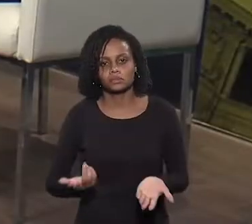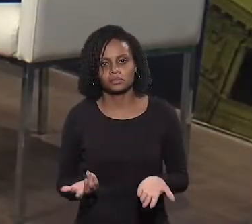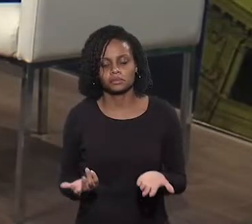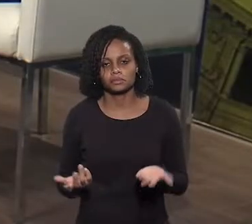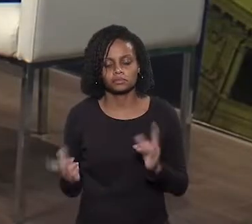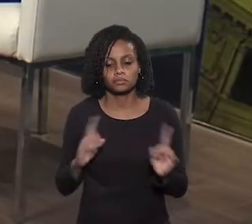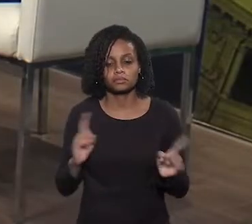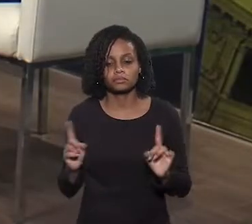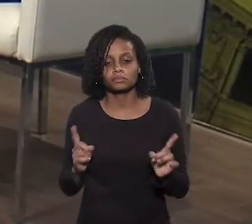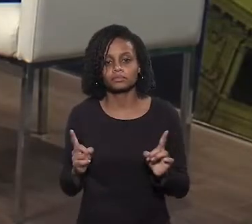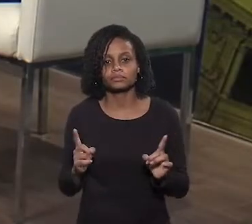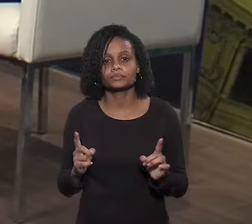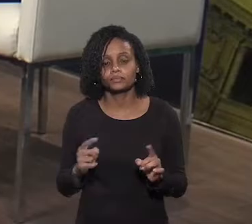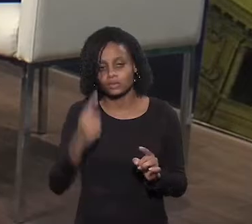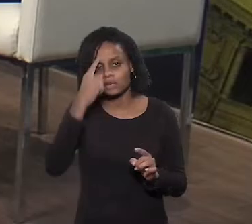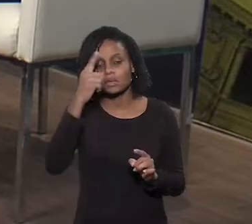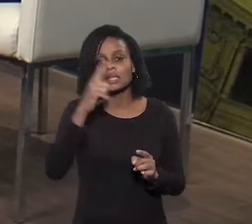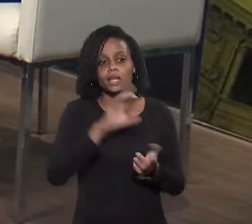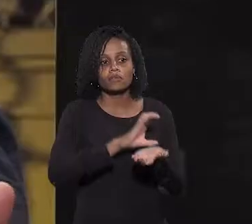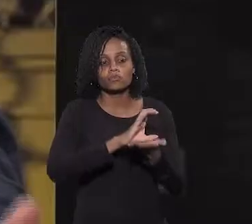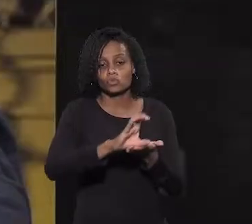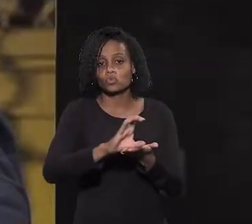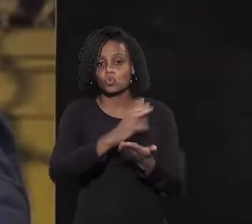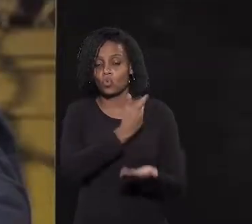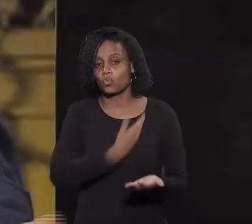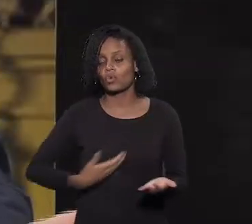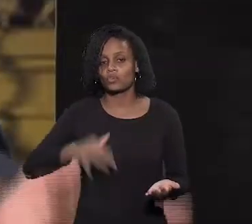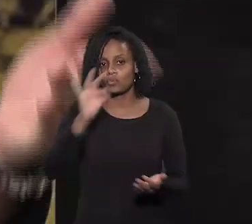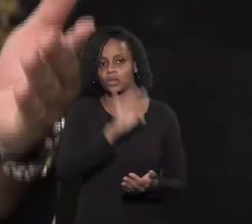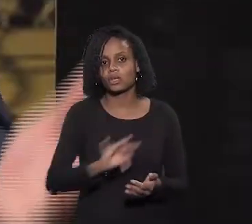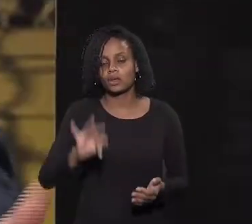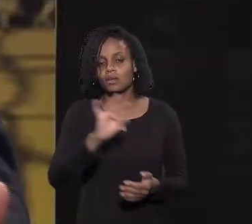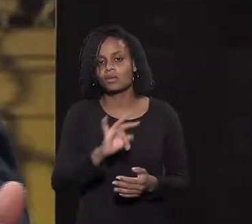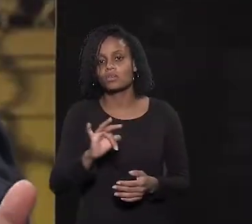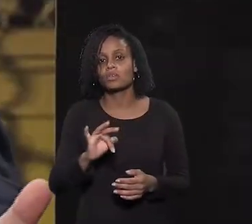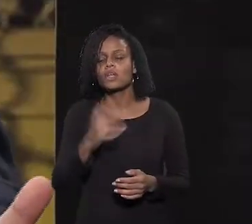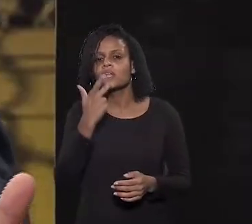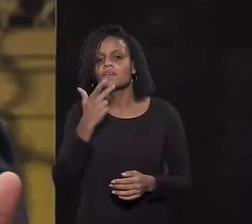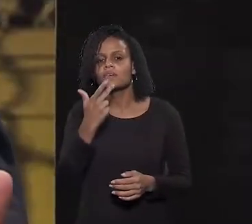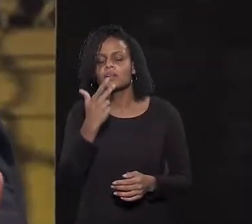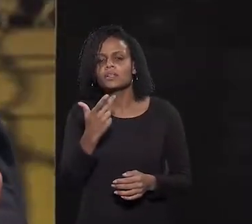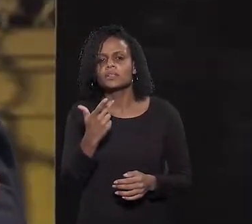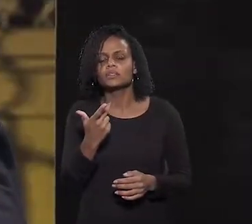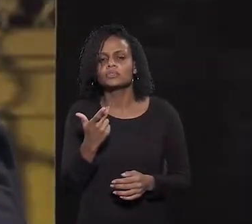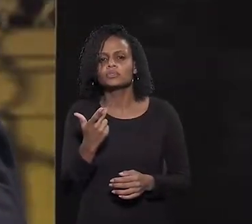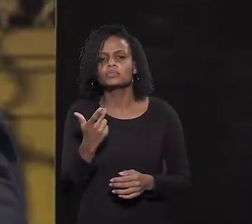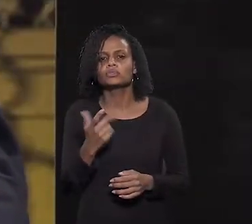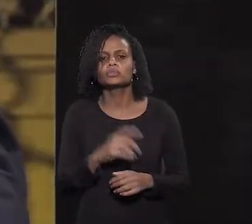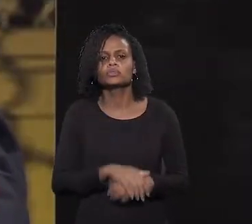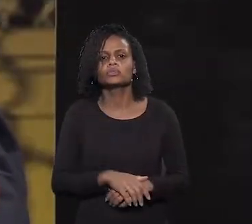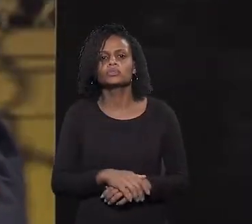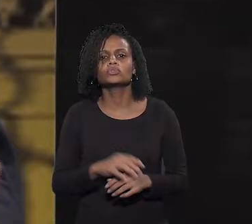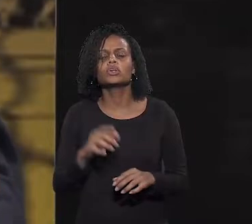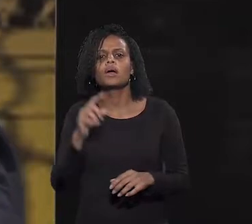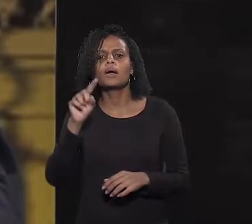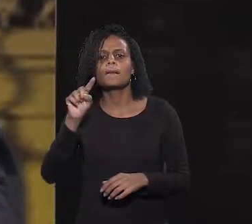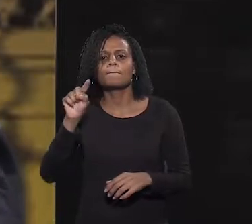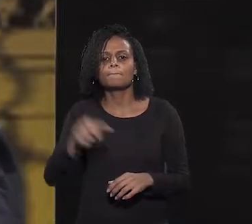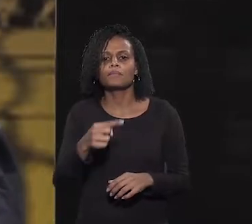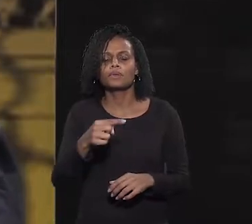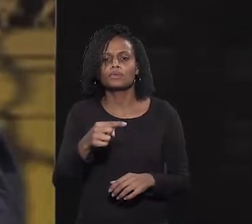lado do financiamento público federal, estamos falando, desdobrando esse valor aí, estamos falando na realidade